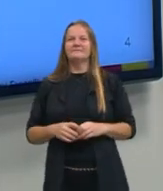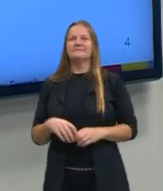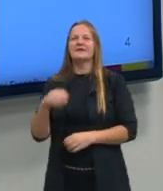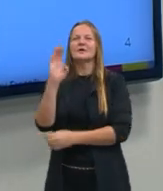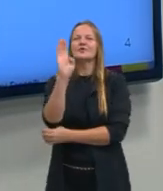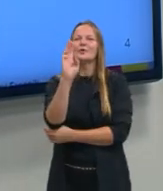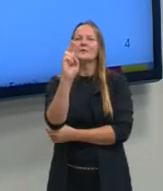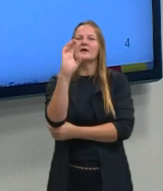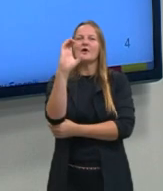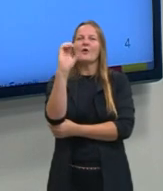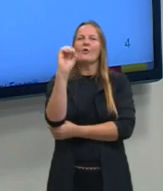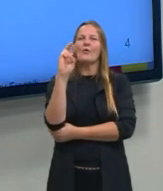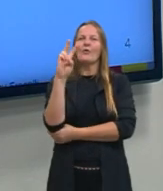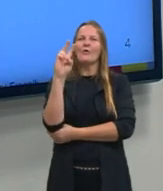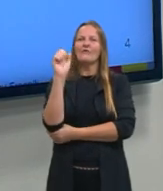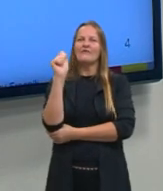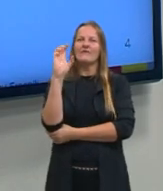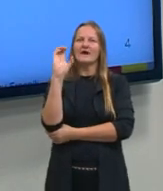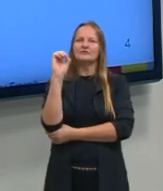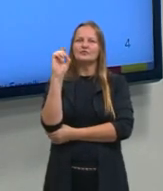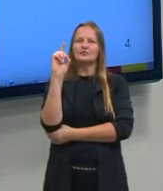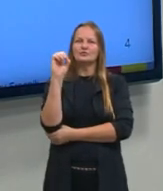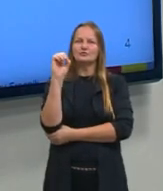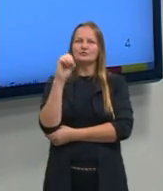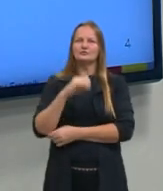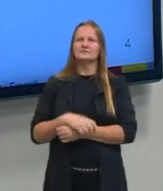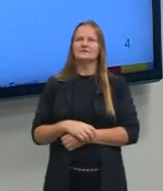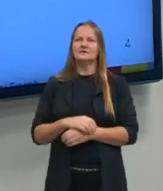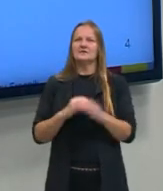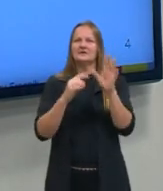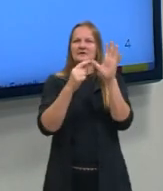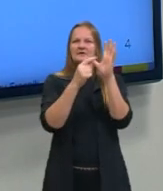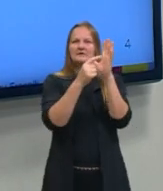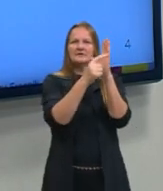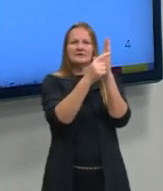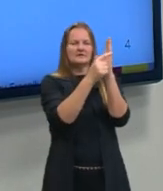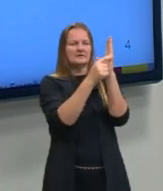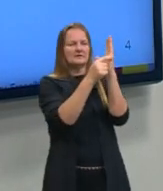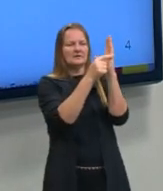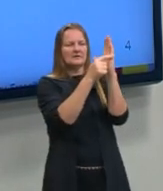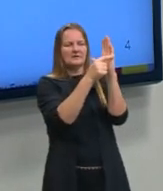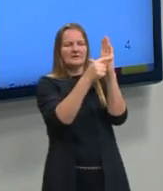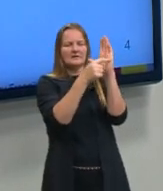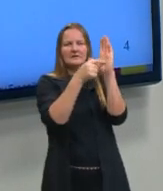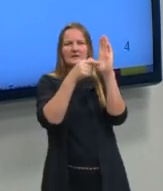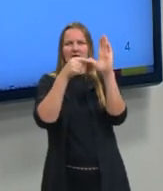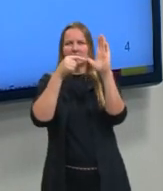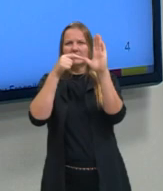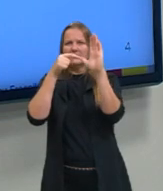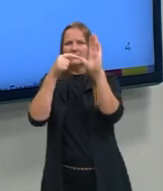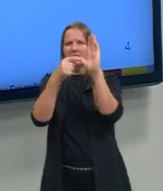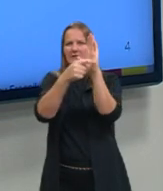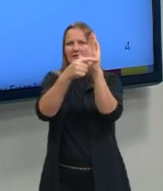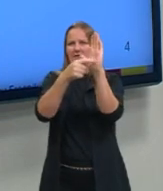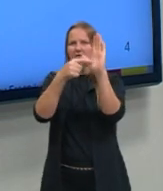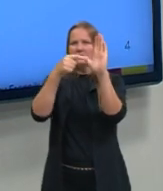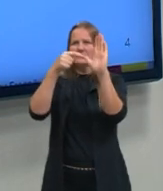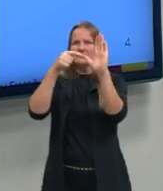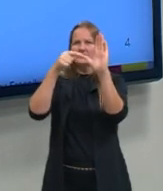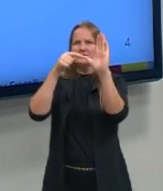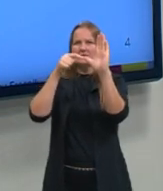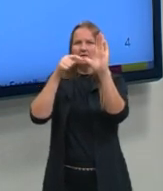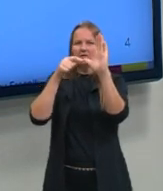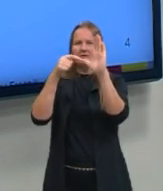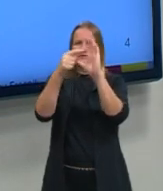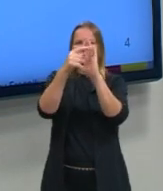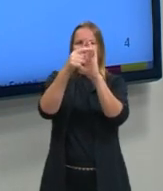e também é a mão Nossa a mão só que daqui até aqui né do nosso dedo mindinho até